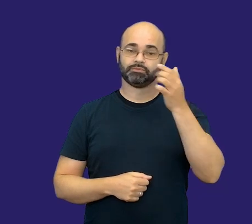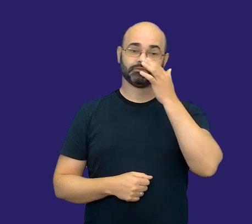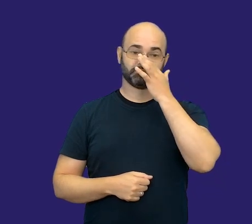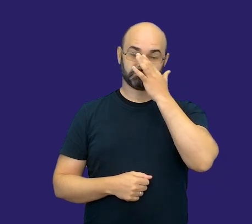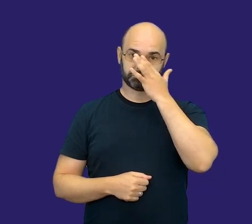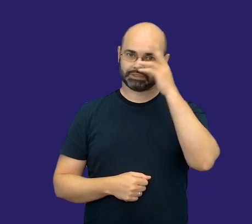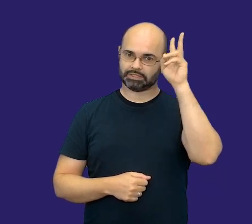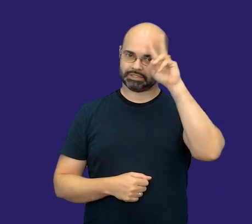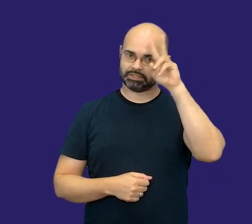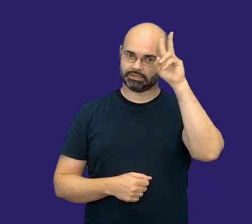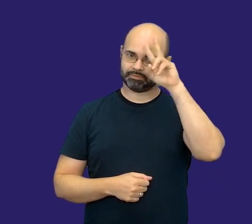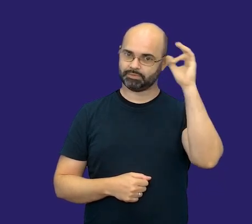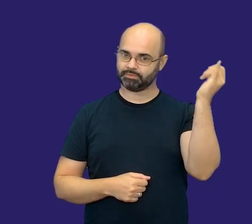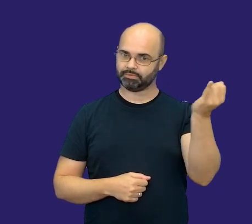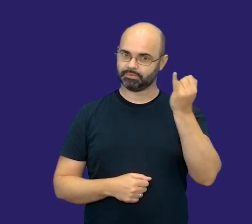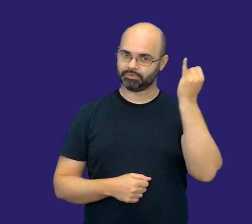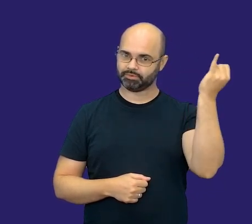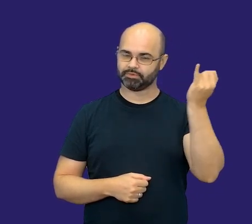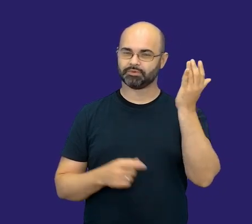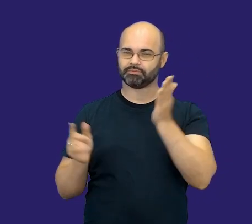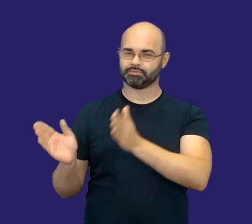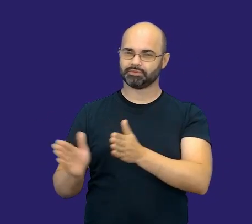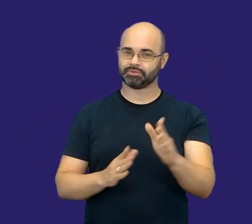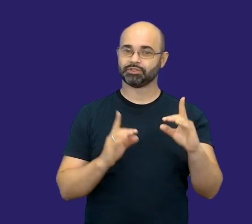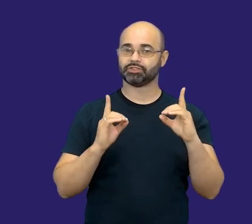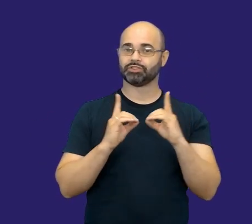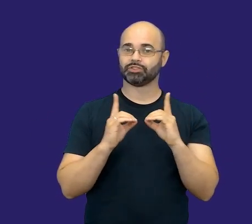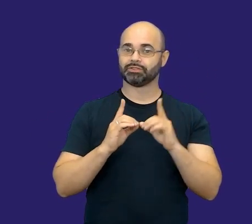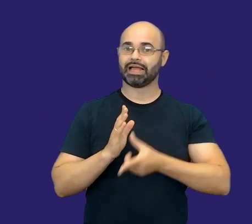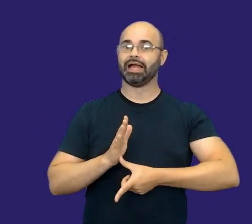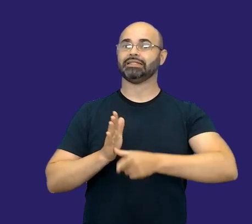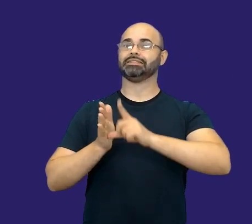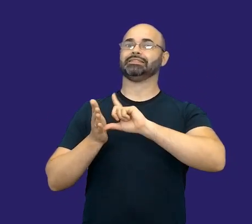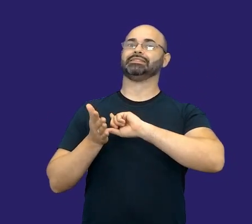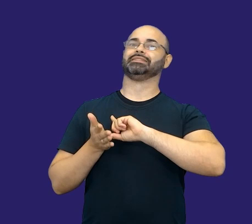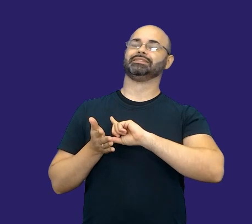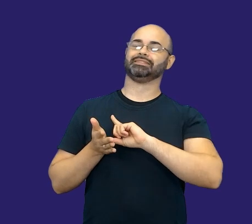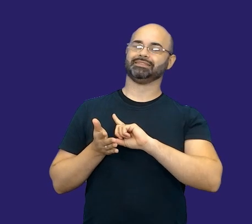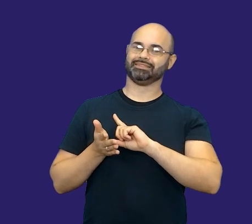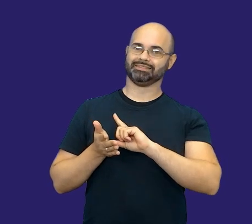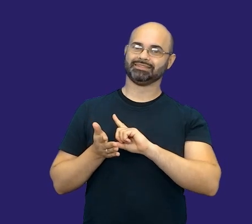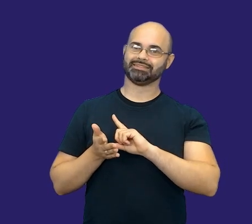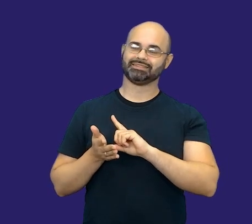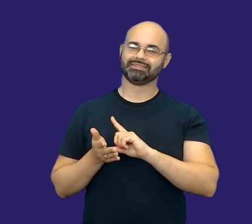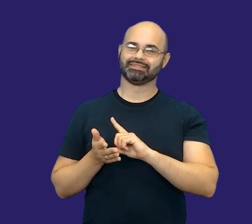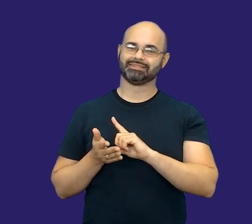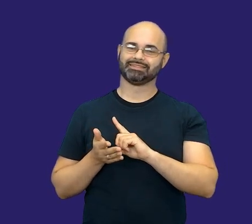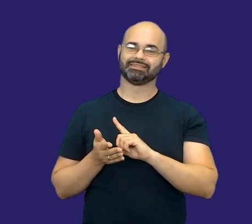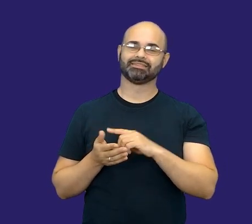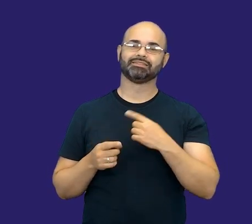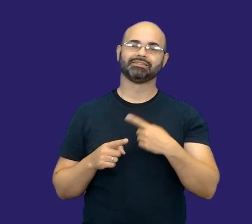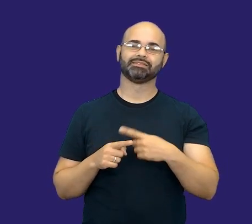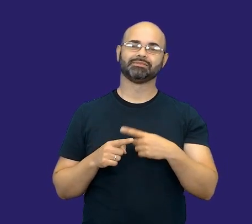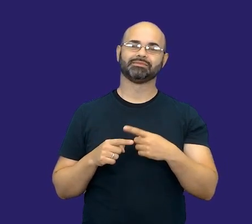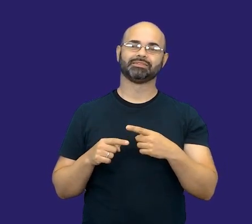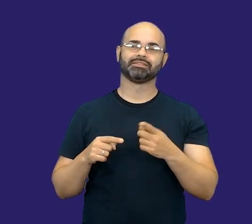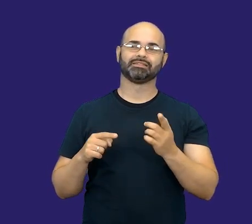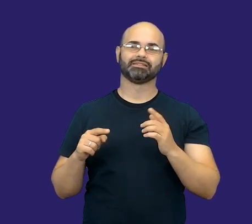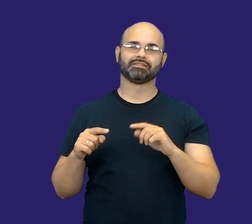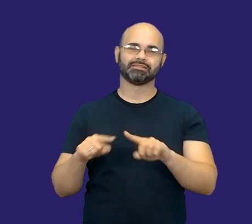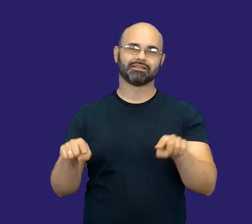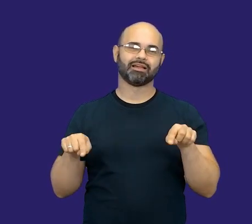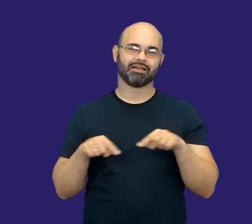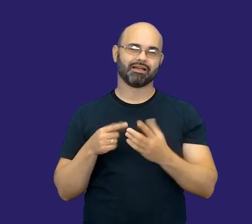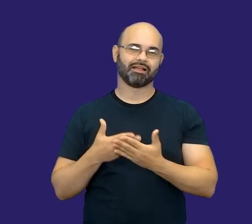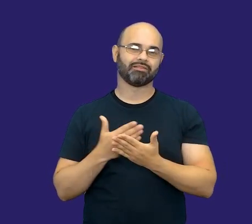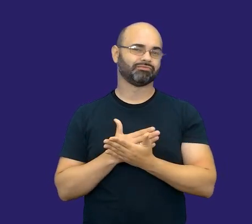nós estamos estudando uma sequência didática com antecedência, né? Que ainda não demos início na sala de aula, assim